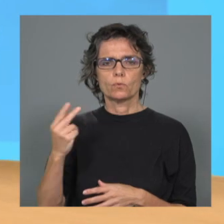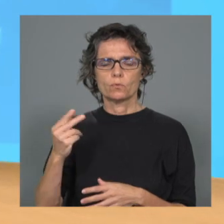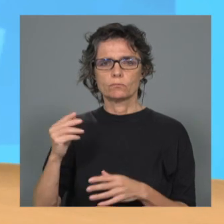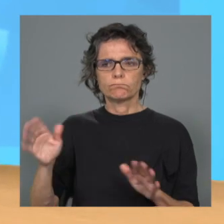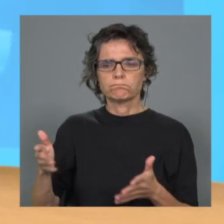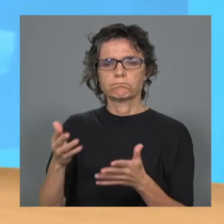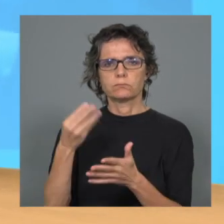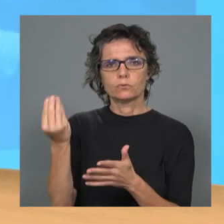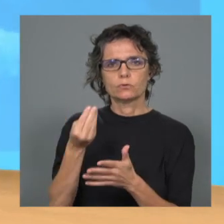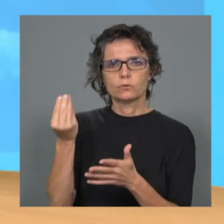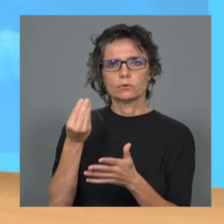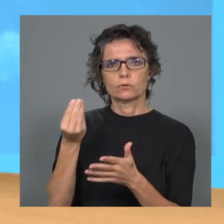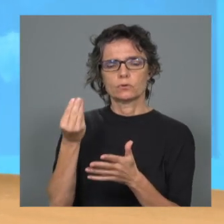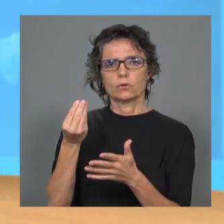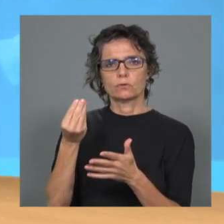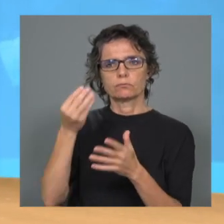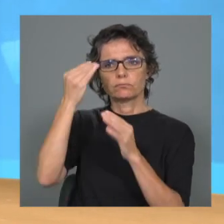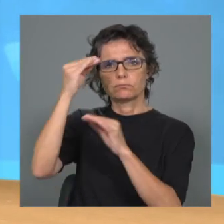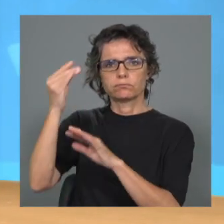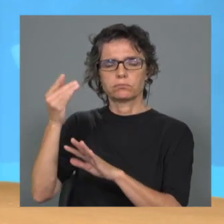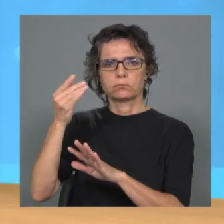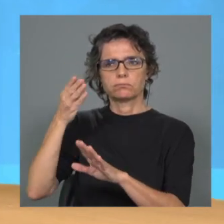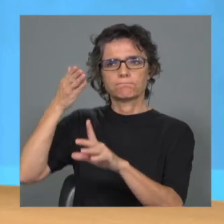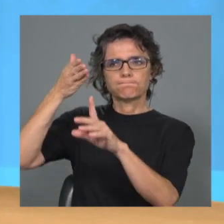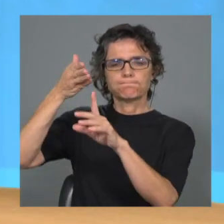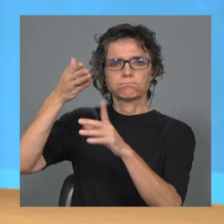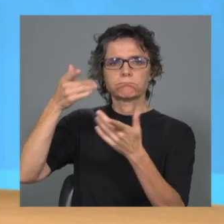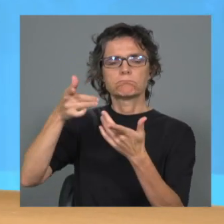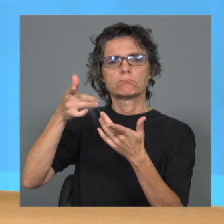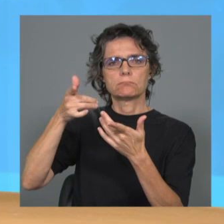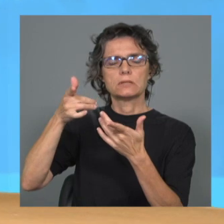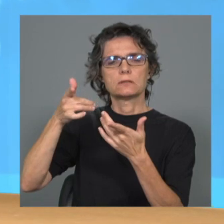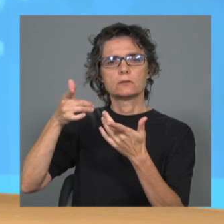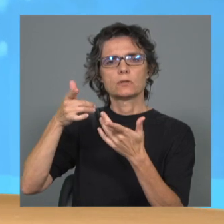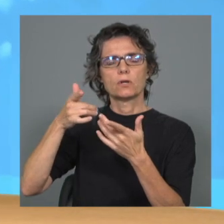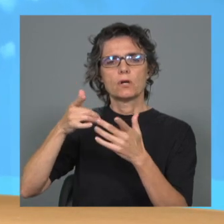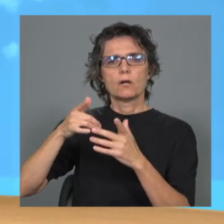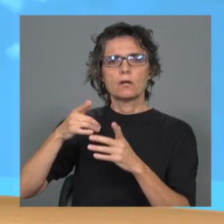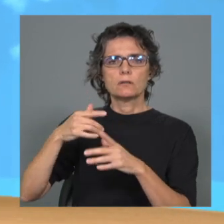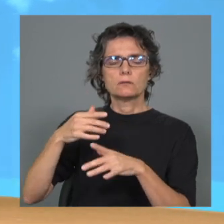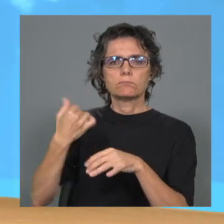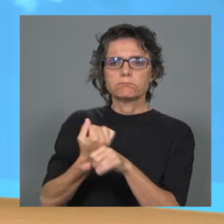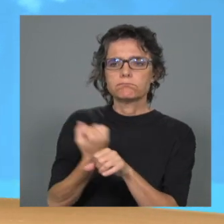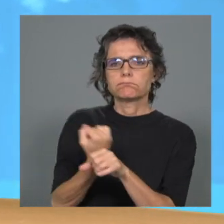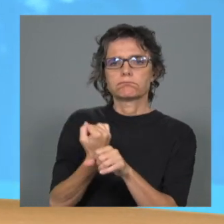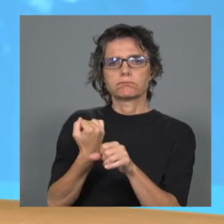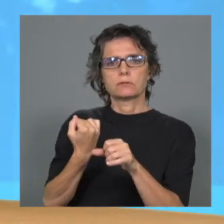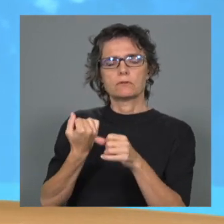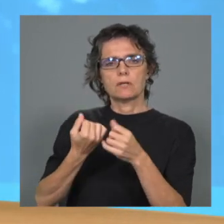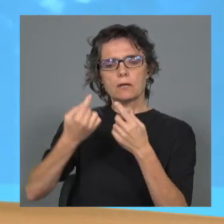jovens apostados em fazer a diferença no mundo, começando por si mesmos. Ferramentas como o autoconhecimento,